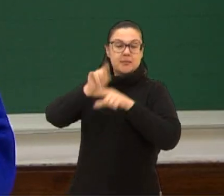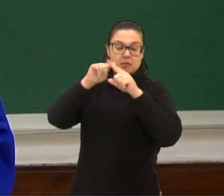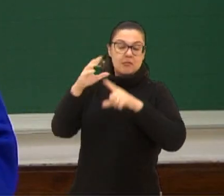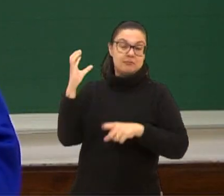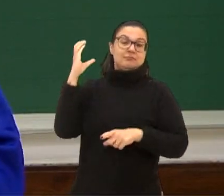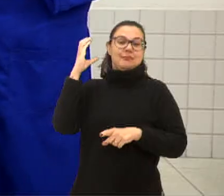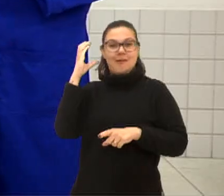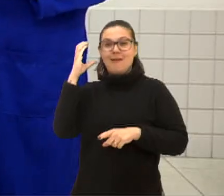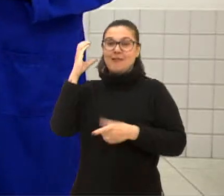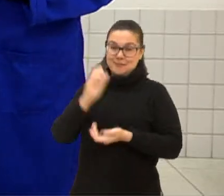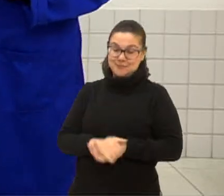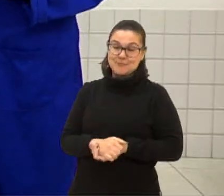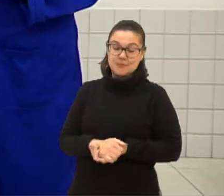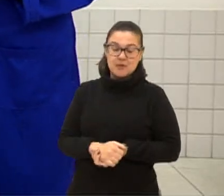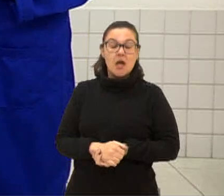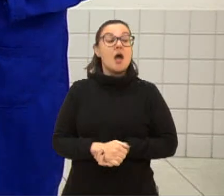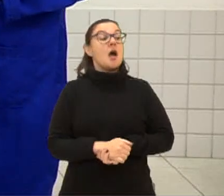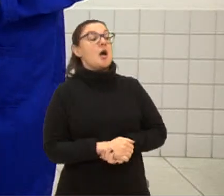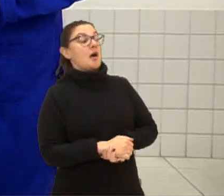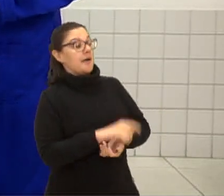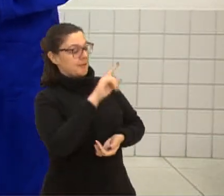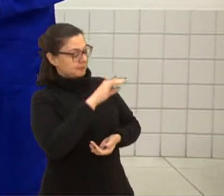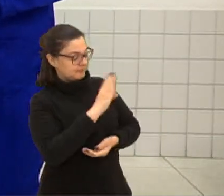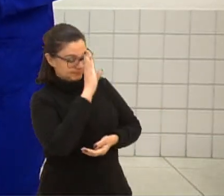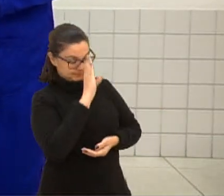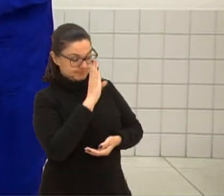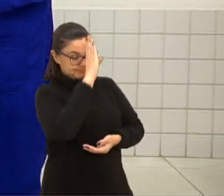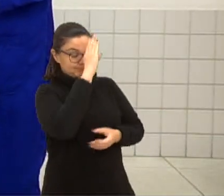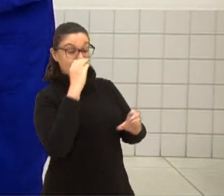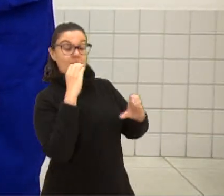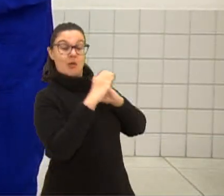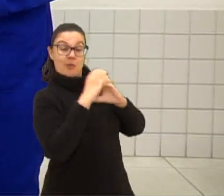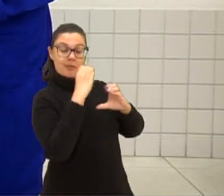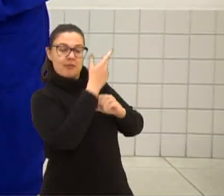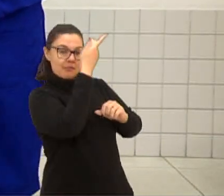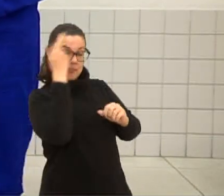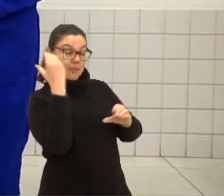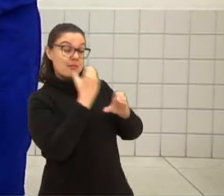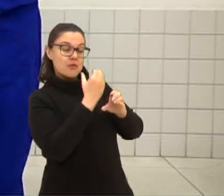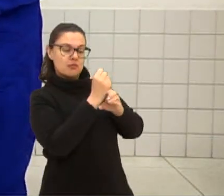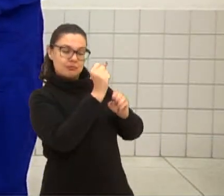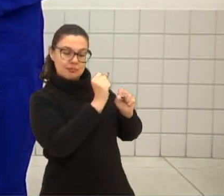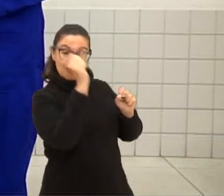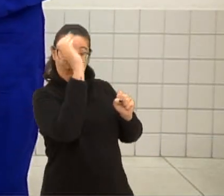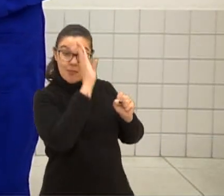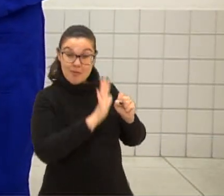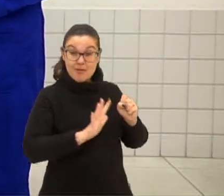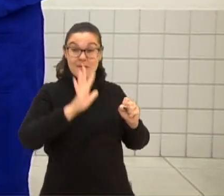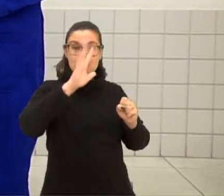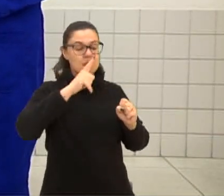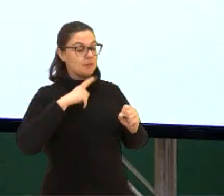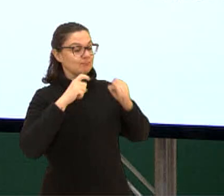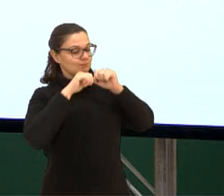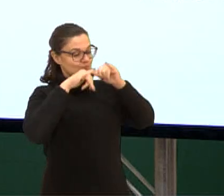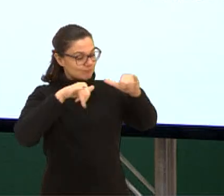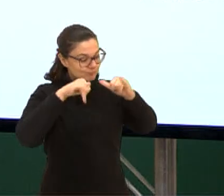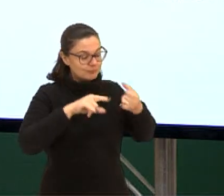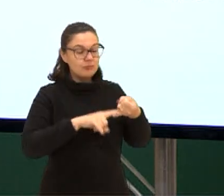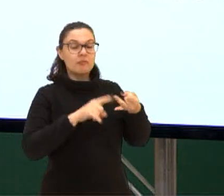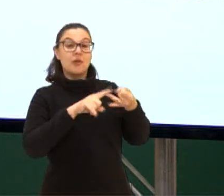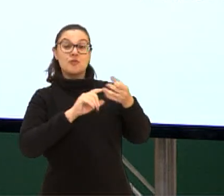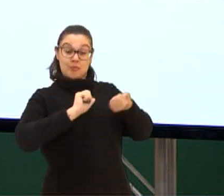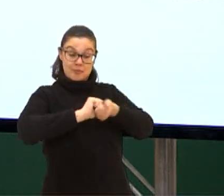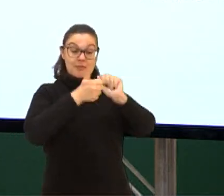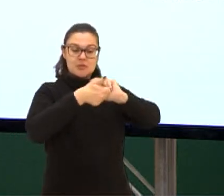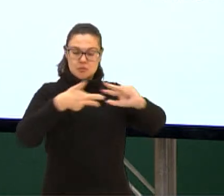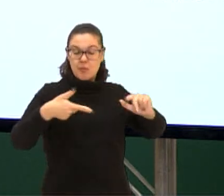da rádio. Então ela foi fundamental para a comunicação entre as pessoas no Brasil, para ter notícias, para falar sobre